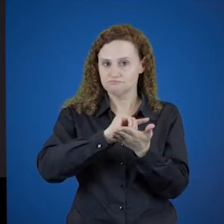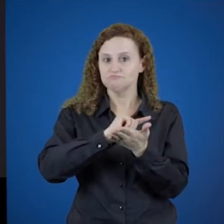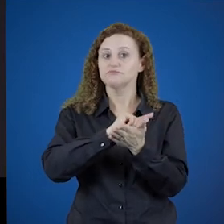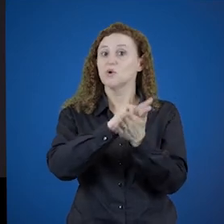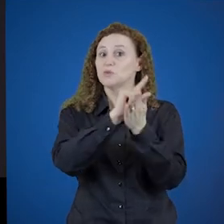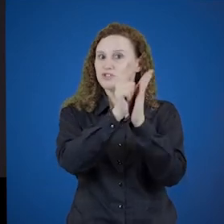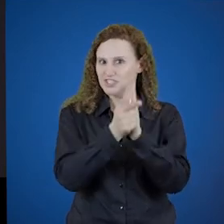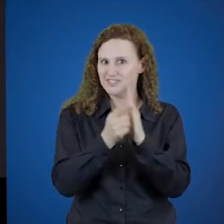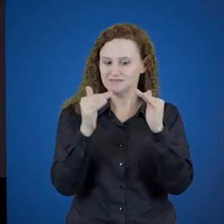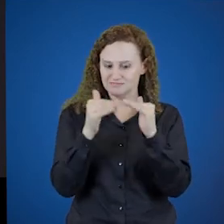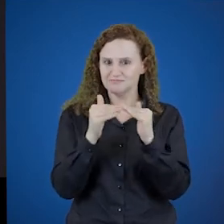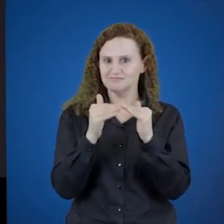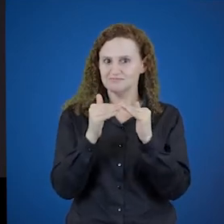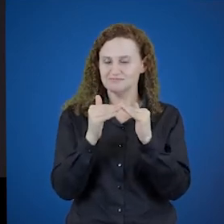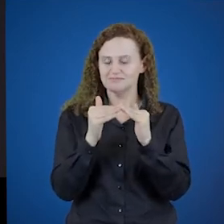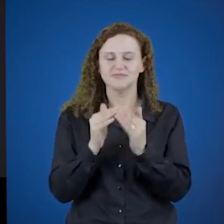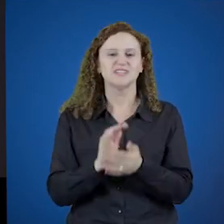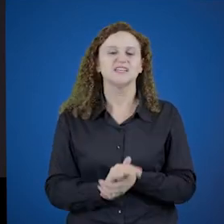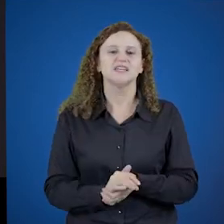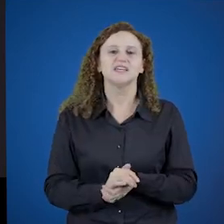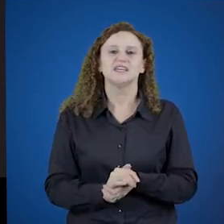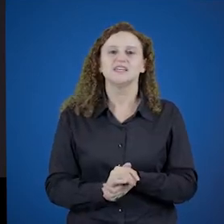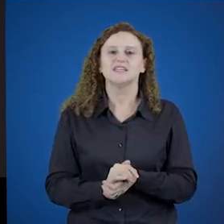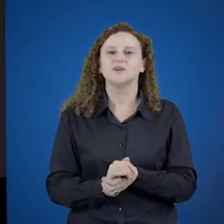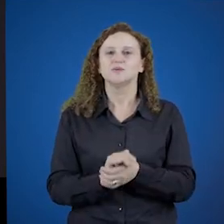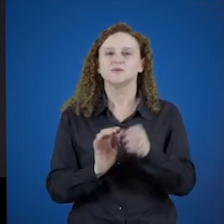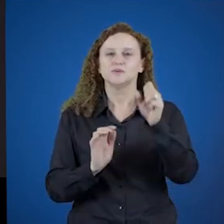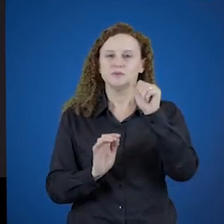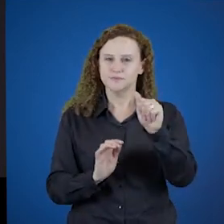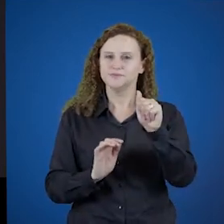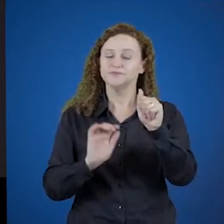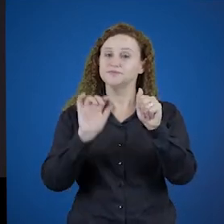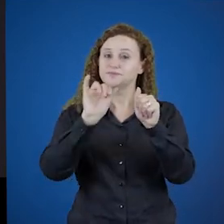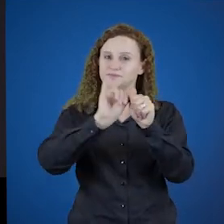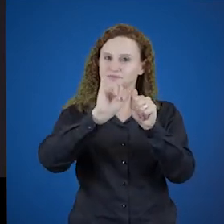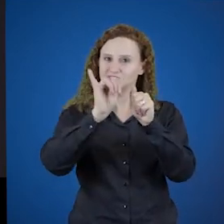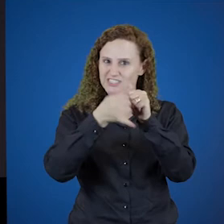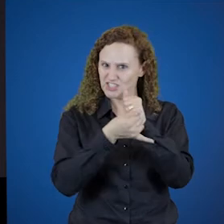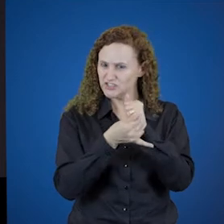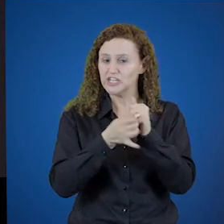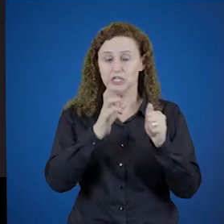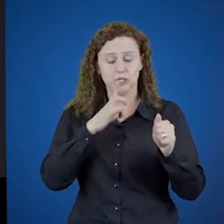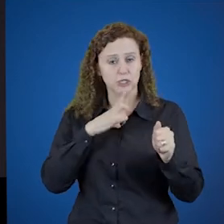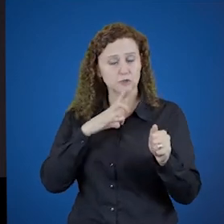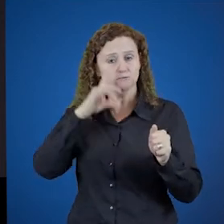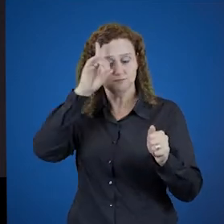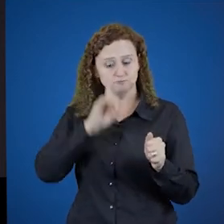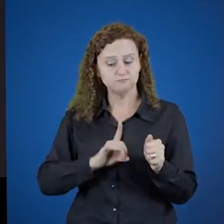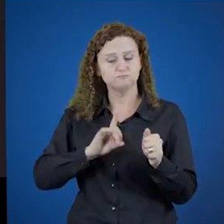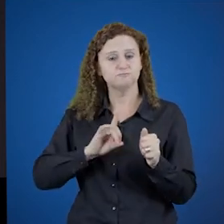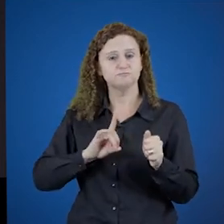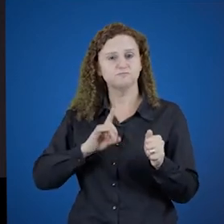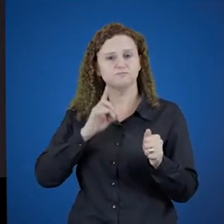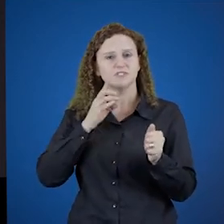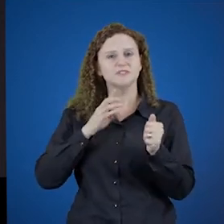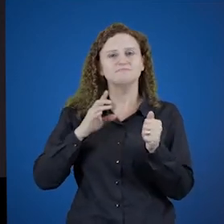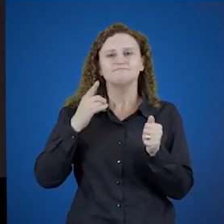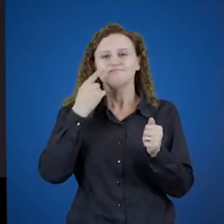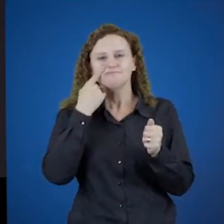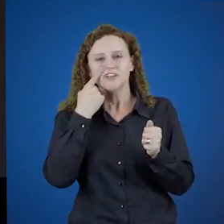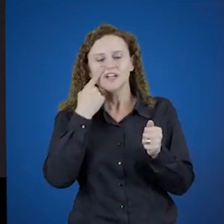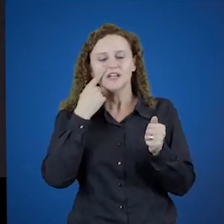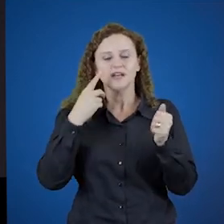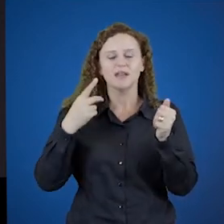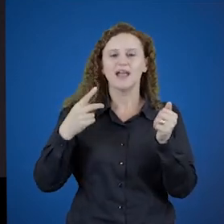se refere então o adjetivo ele tem direito de passear entre a